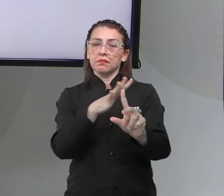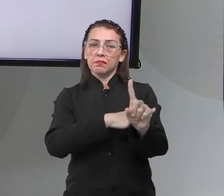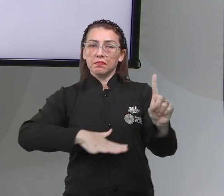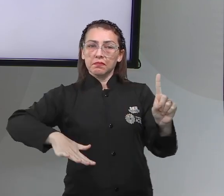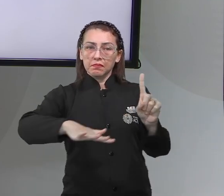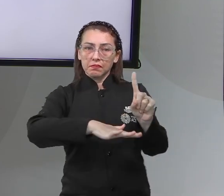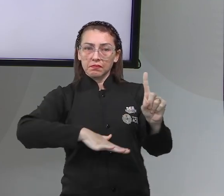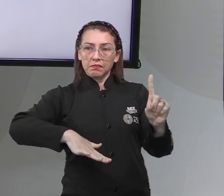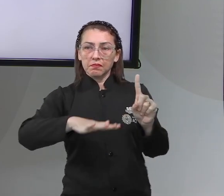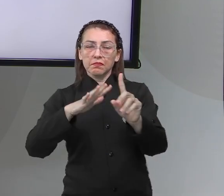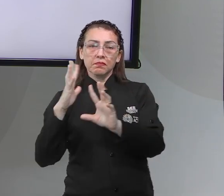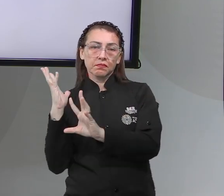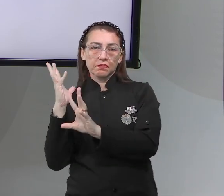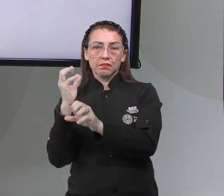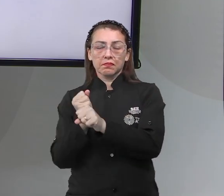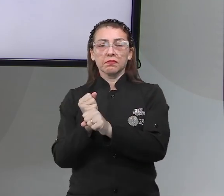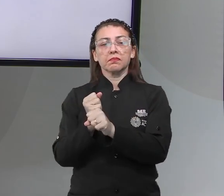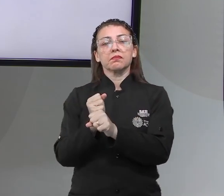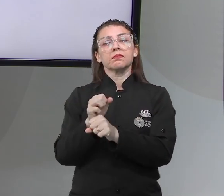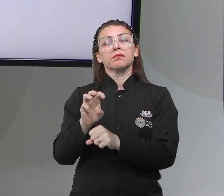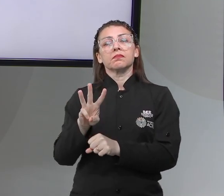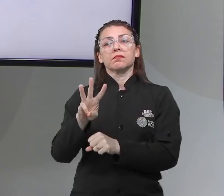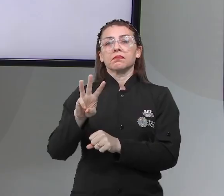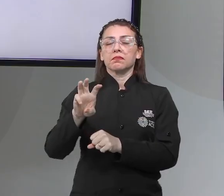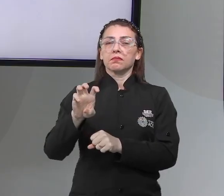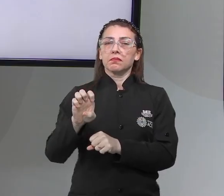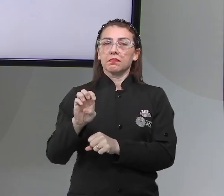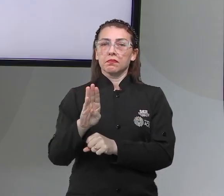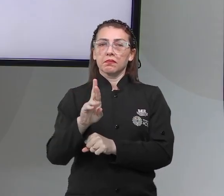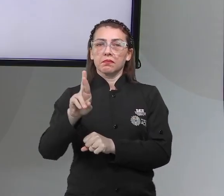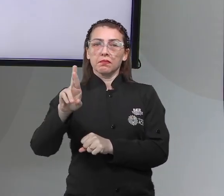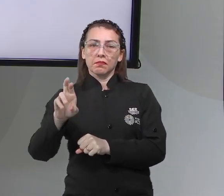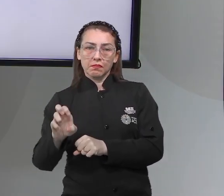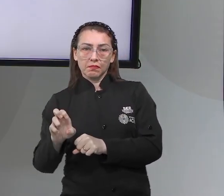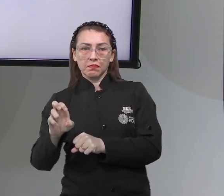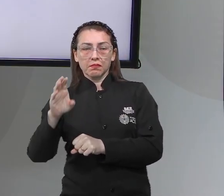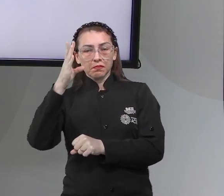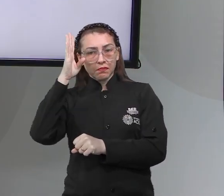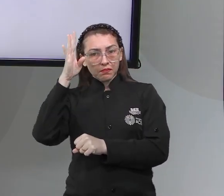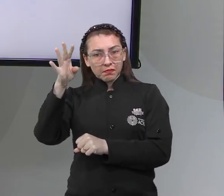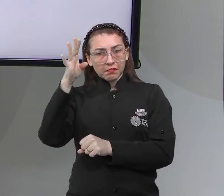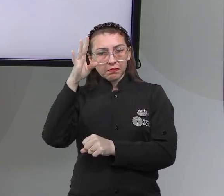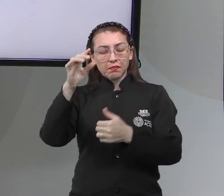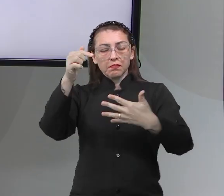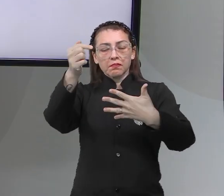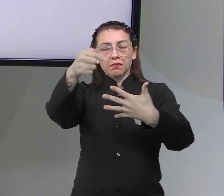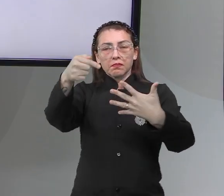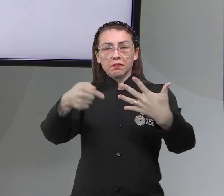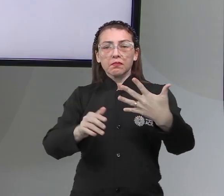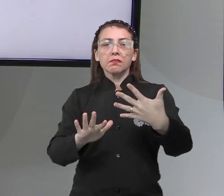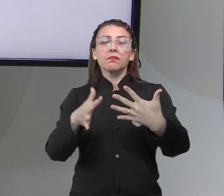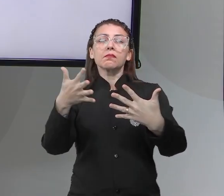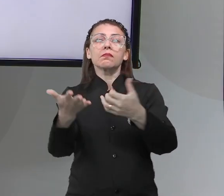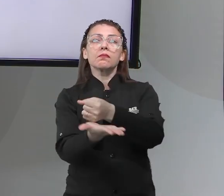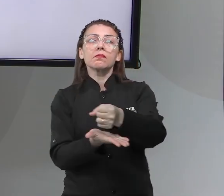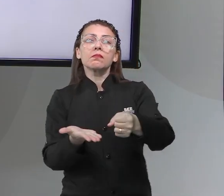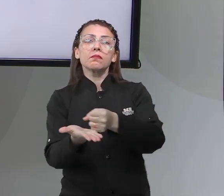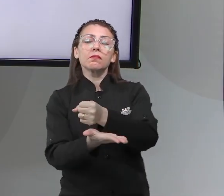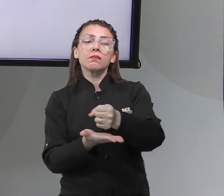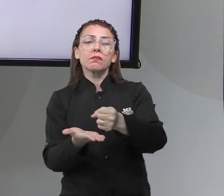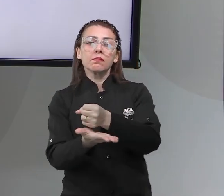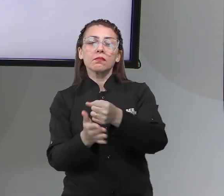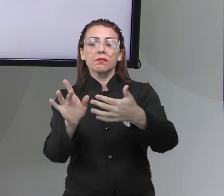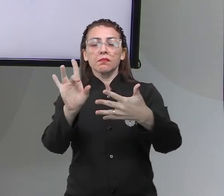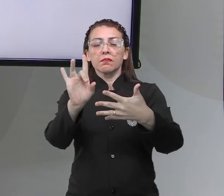sociais. Retomando a teoria weberiana, então vamos pontuar qual a base de poder